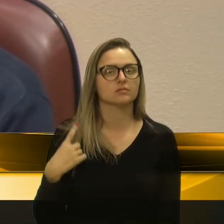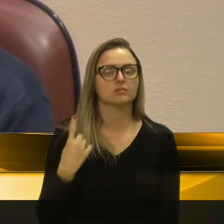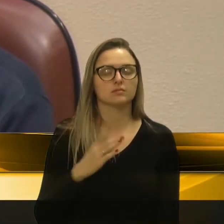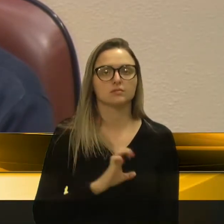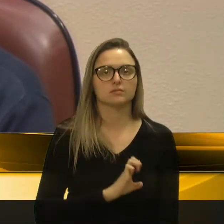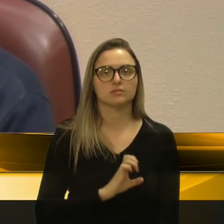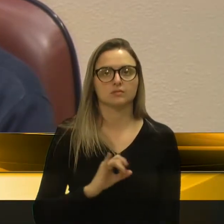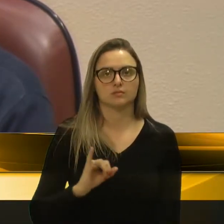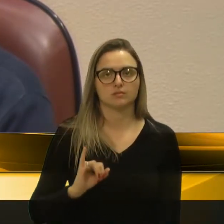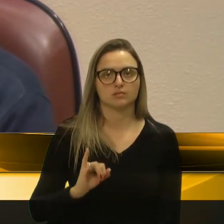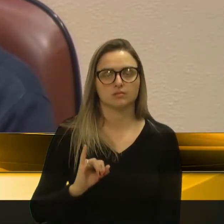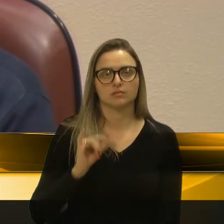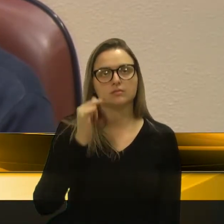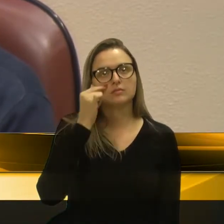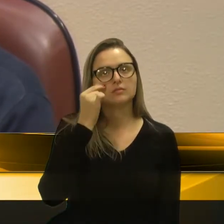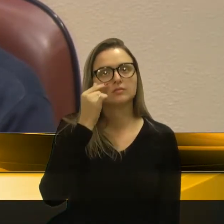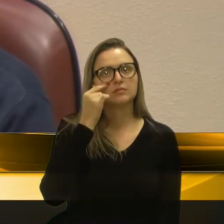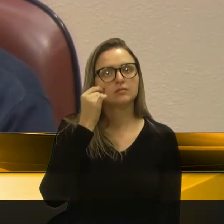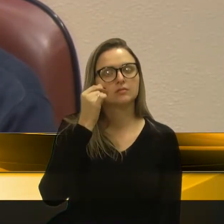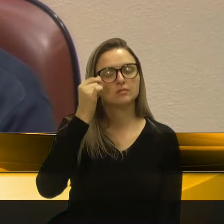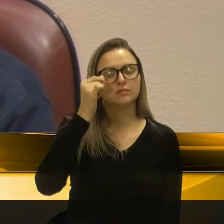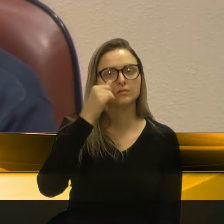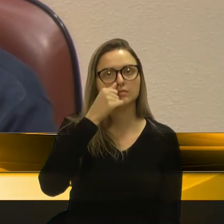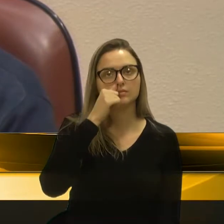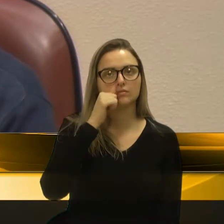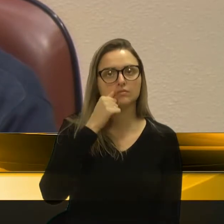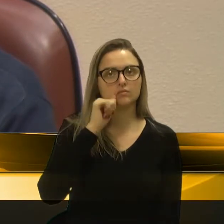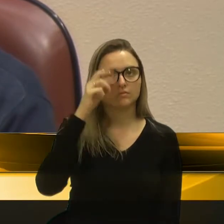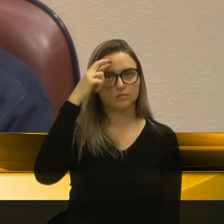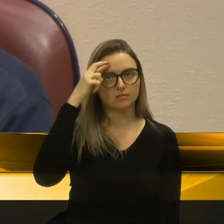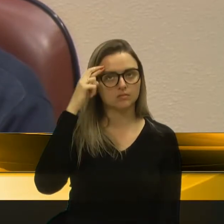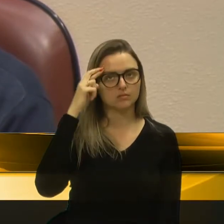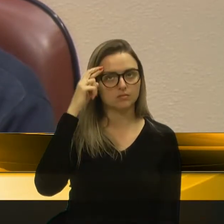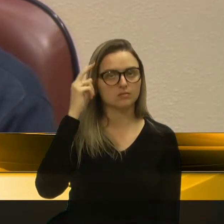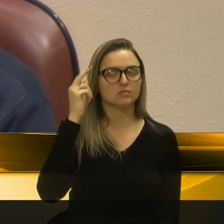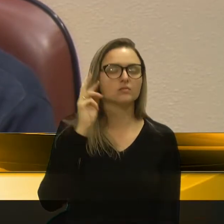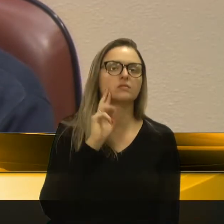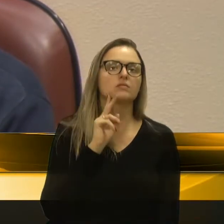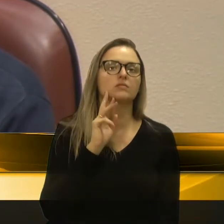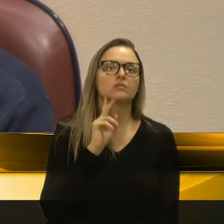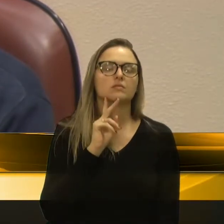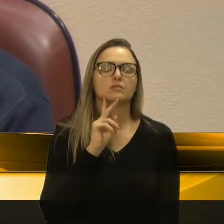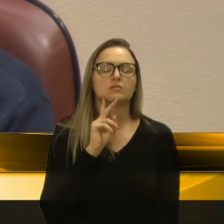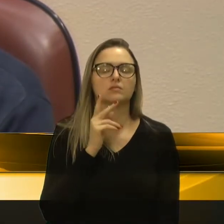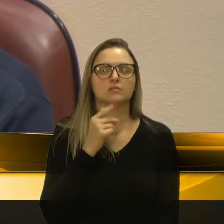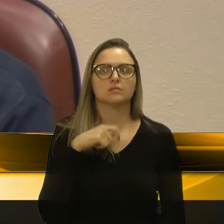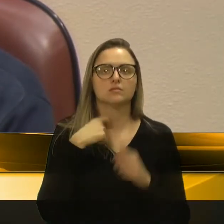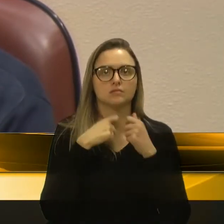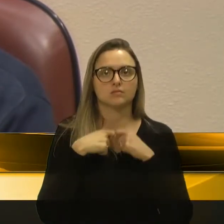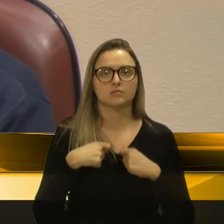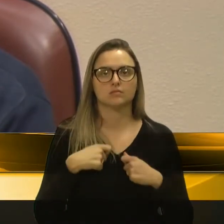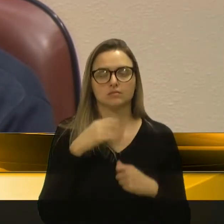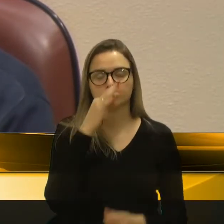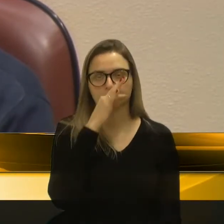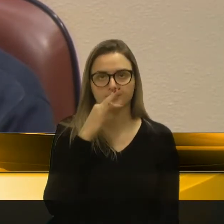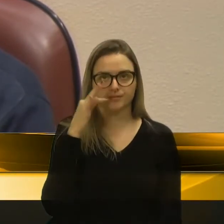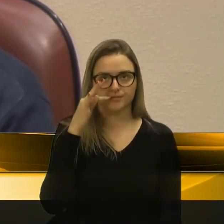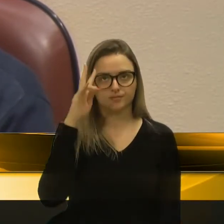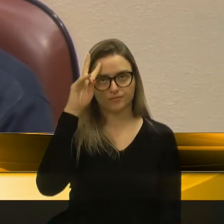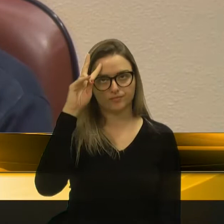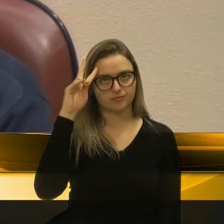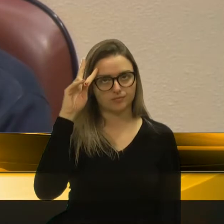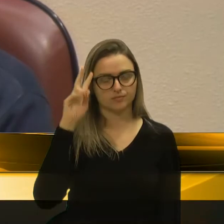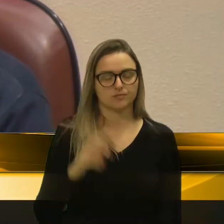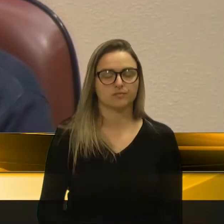Ed Carlos, Eloy Frisso, Paula Iores, Rafael Bueno, Renato Oliveira, Ricardo Daneruz, Tatiane Frisso e Velocino